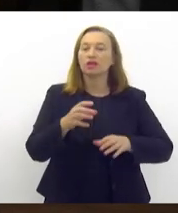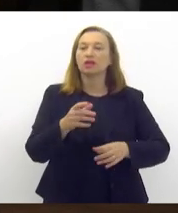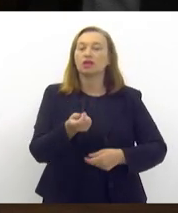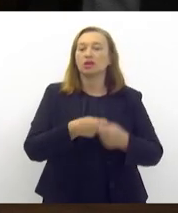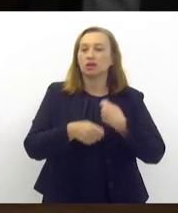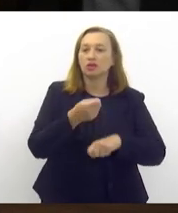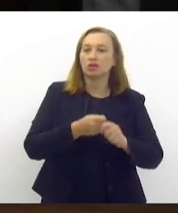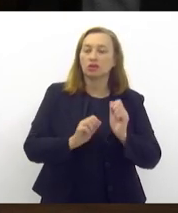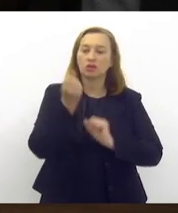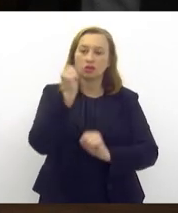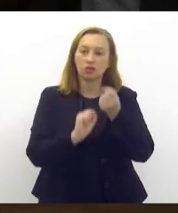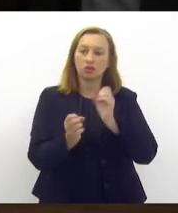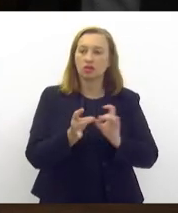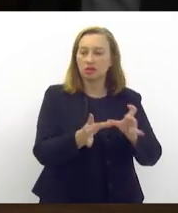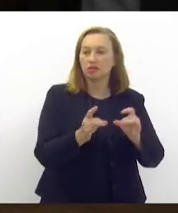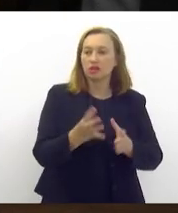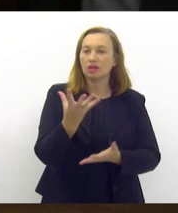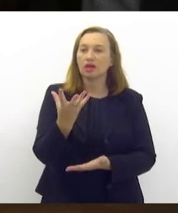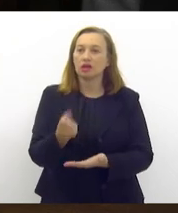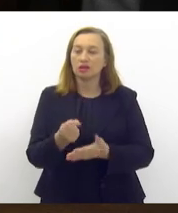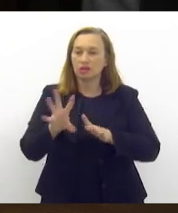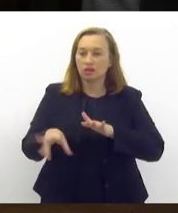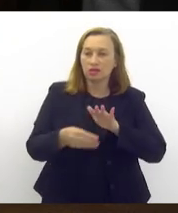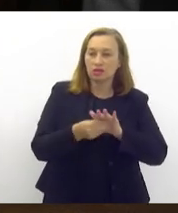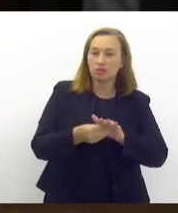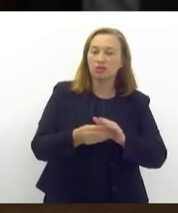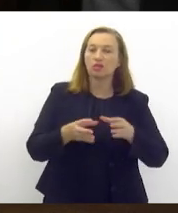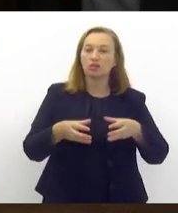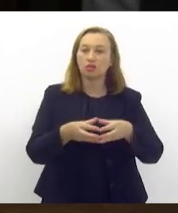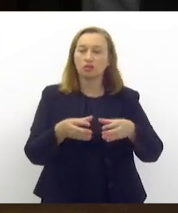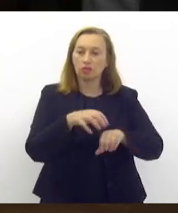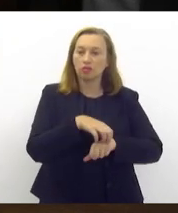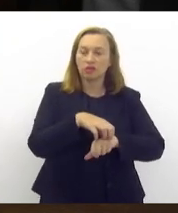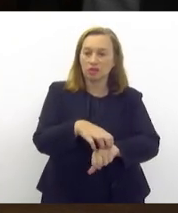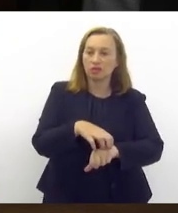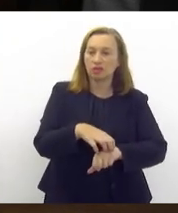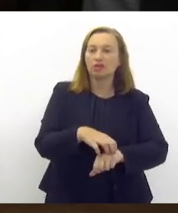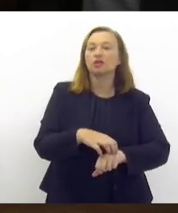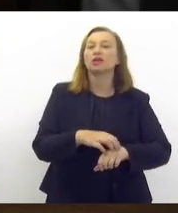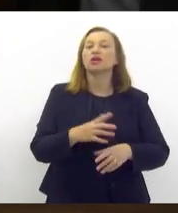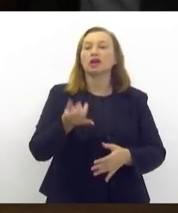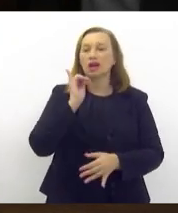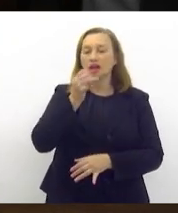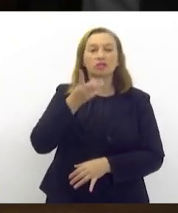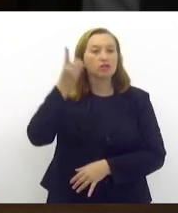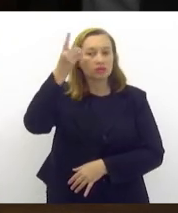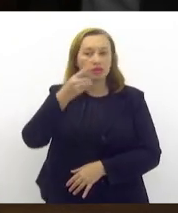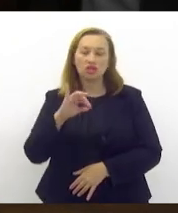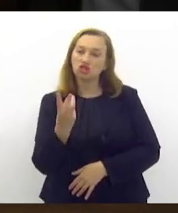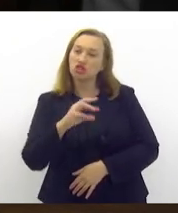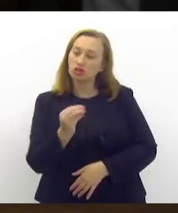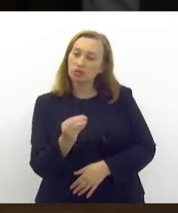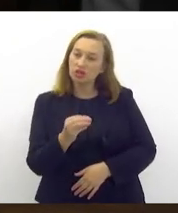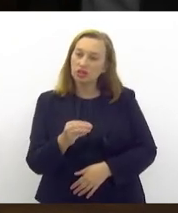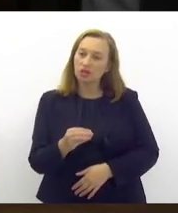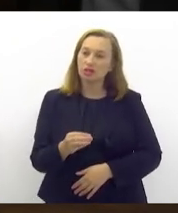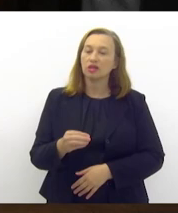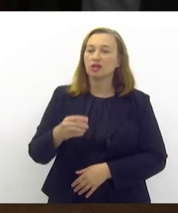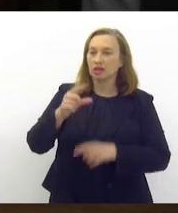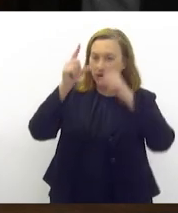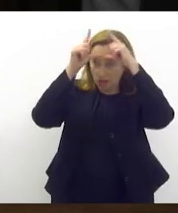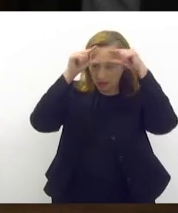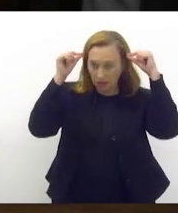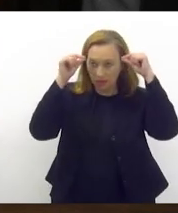indústria e comércio, favorável com as emendas da Comissão de Transportes. Relatores, deputados Chico Machado,